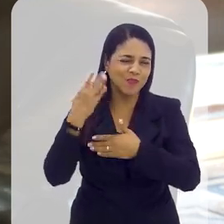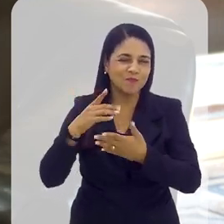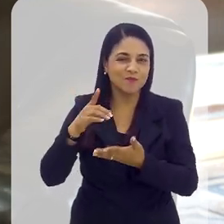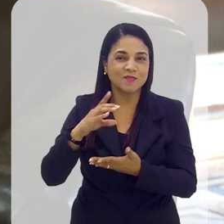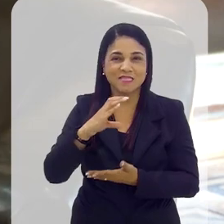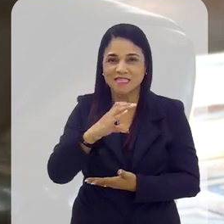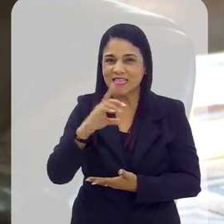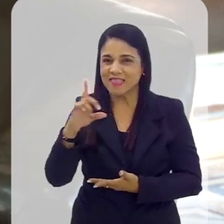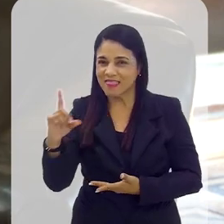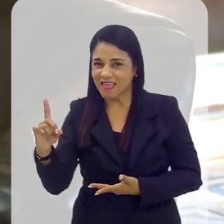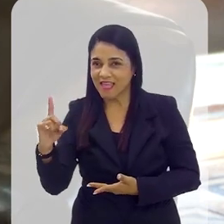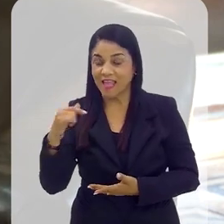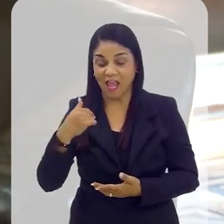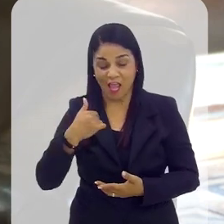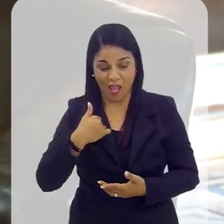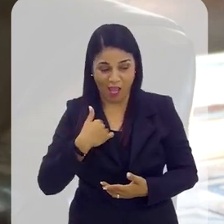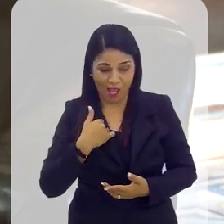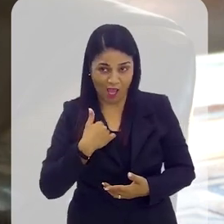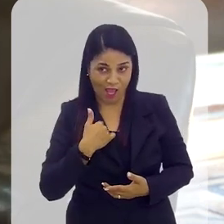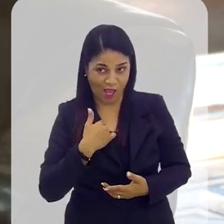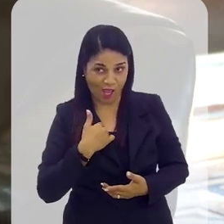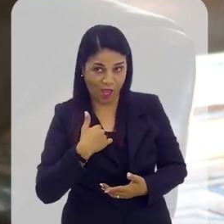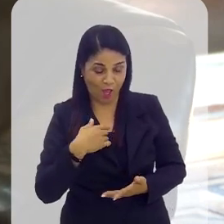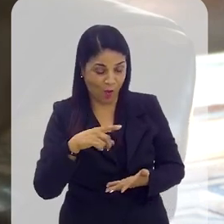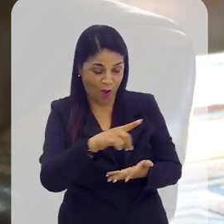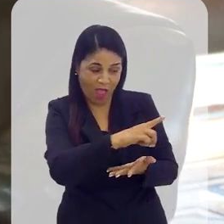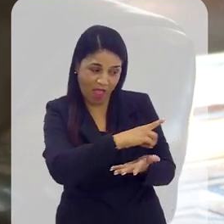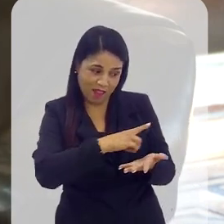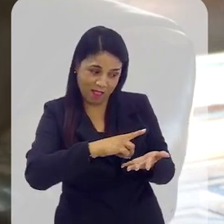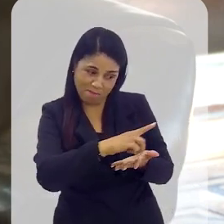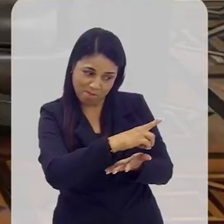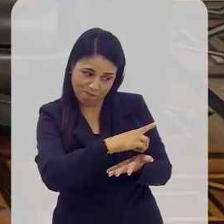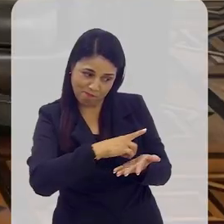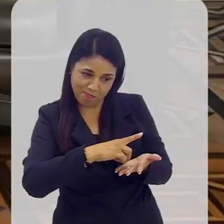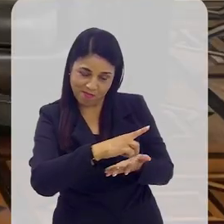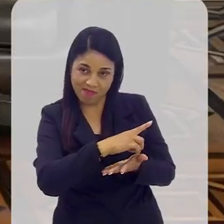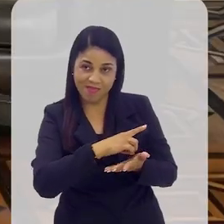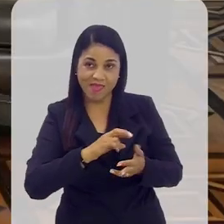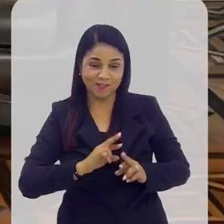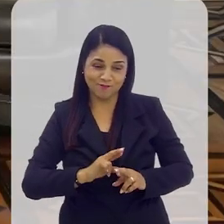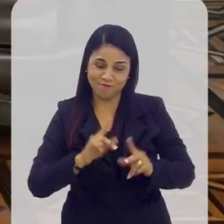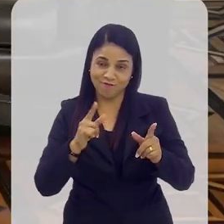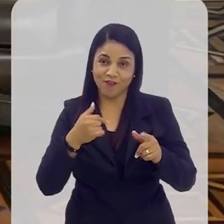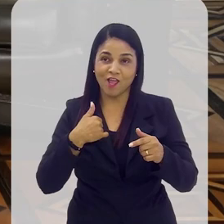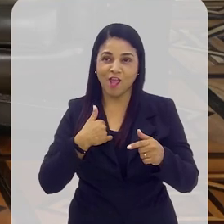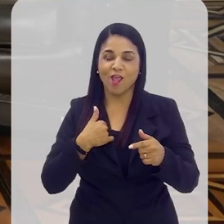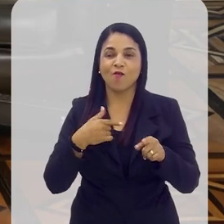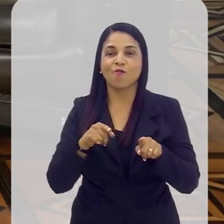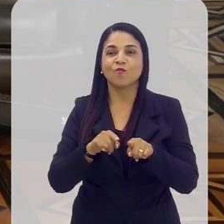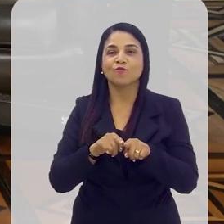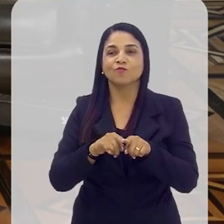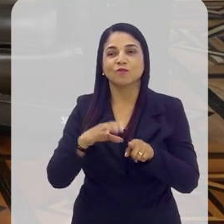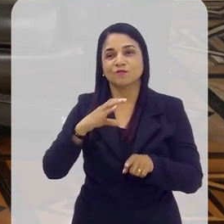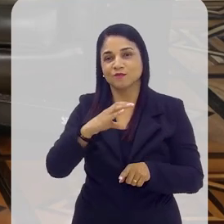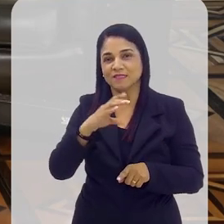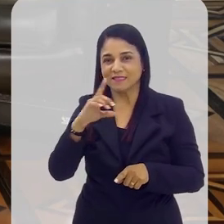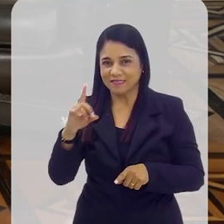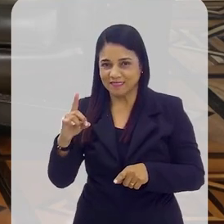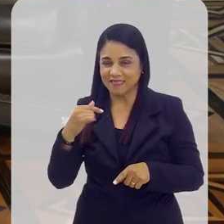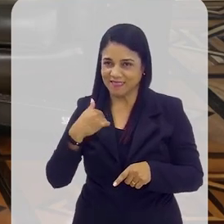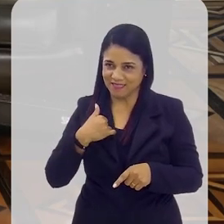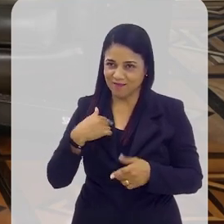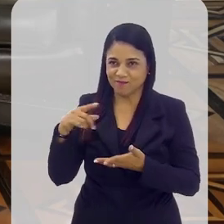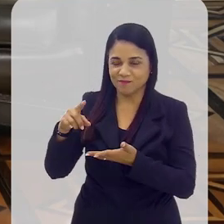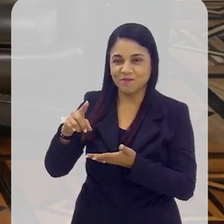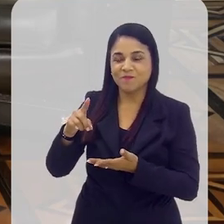né? Do CD, um pouquinho para trás. Eu né? sou da época do LP. Não, eu lembro do LP também, né? Não produzi LP, mas eu